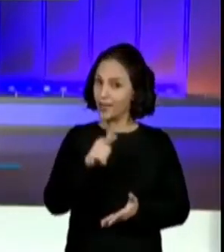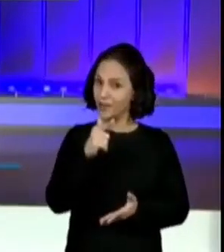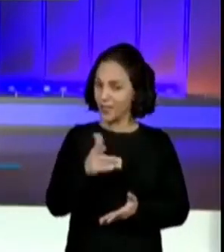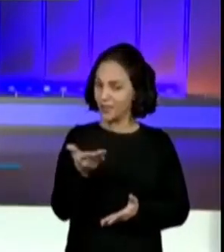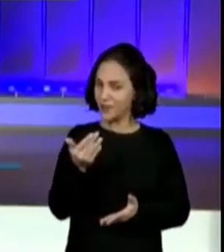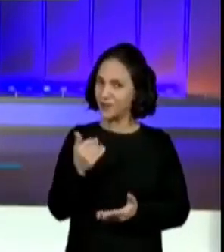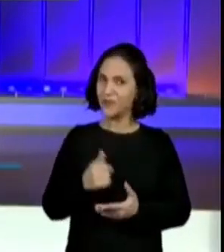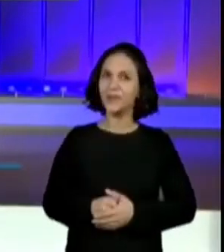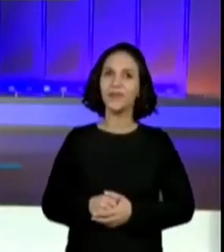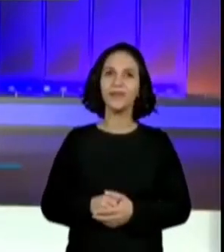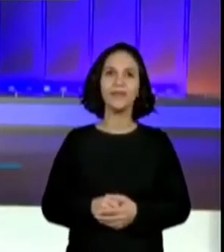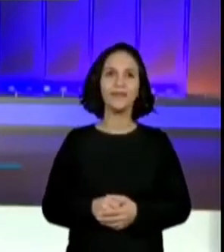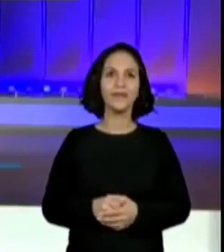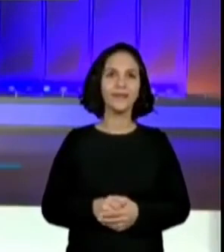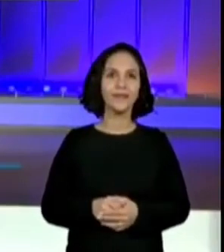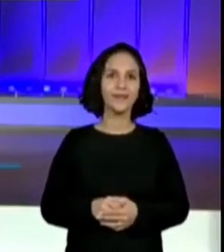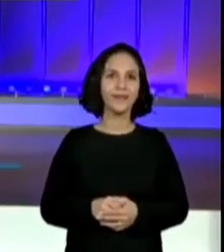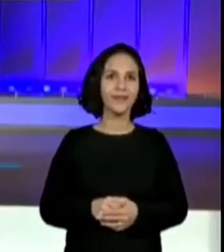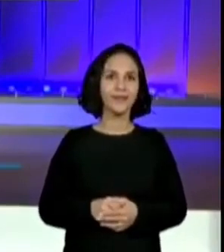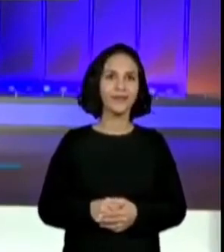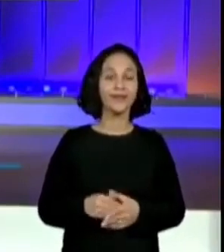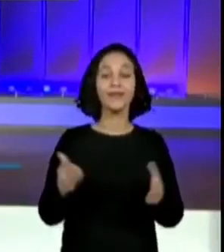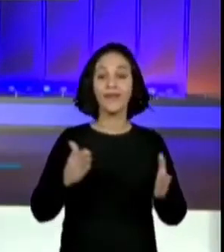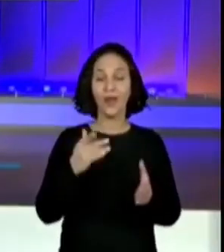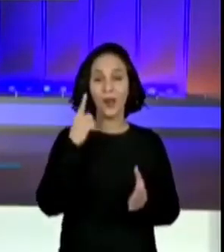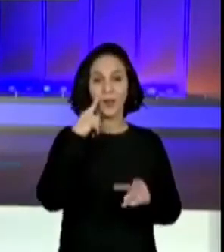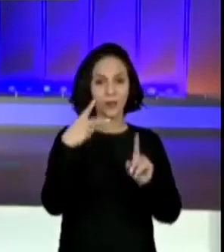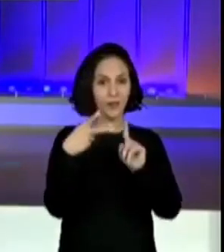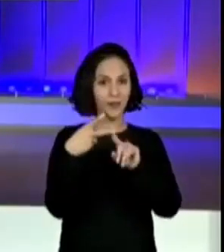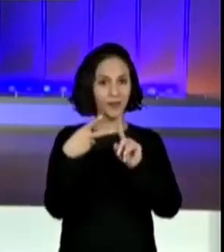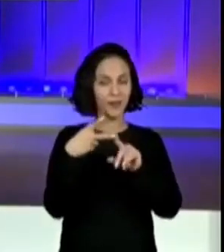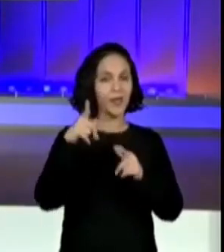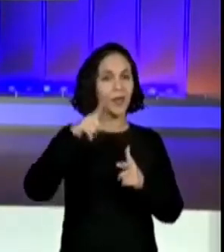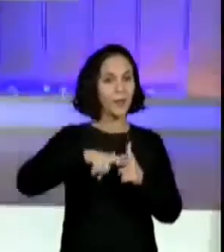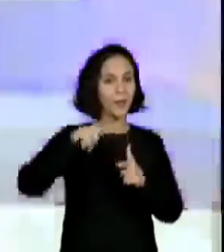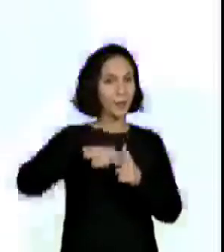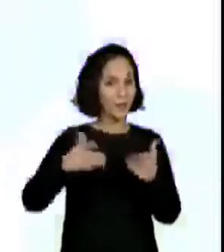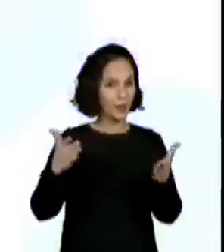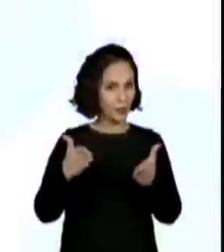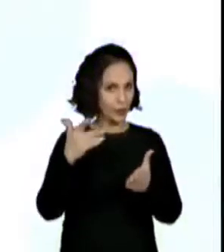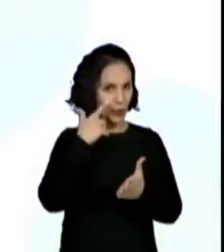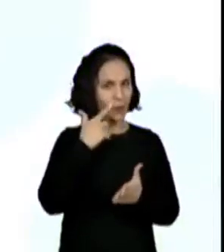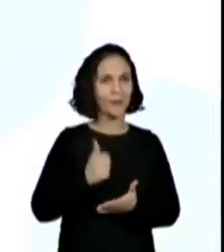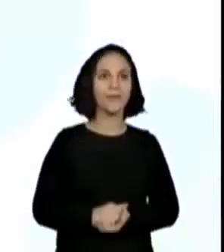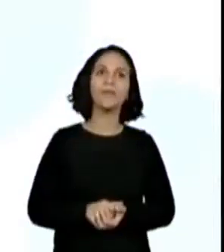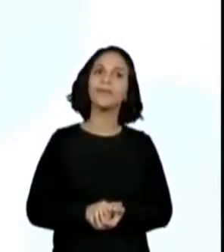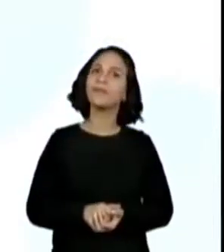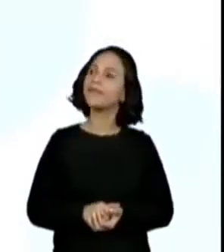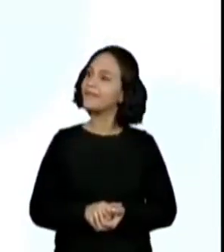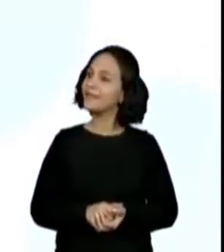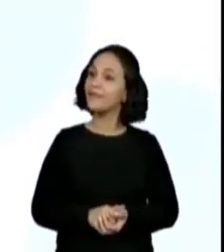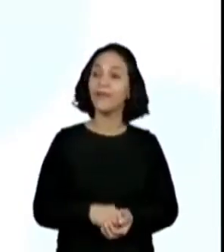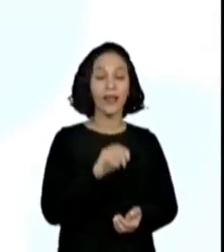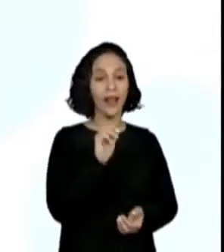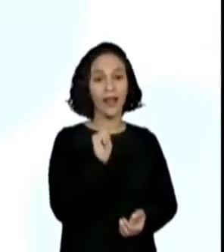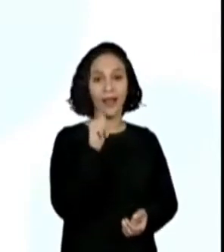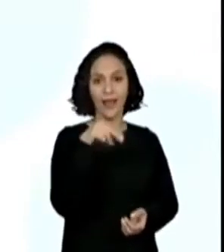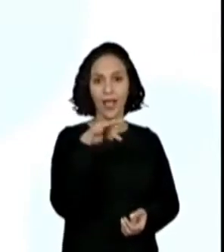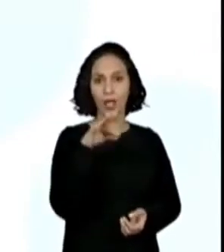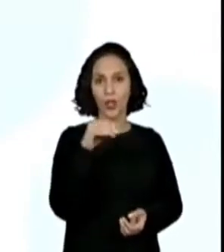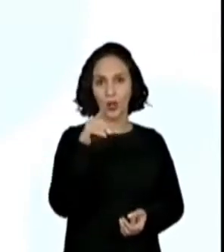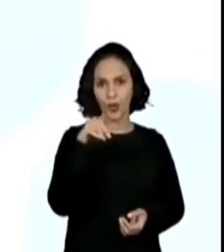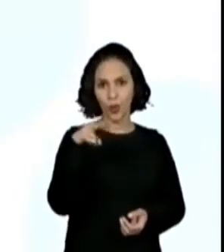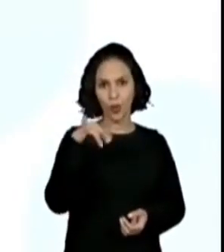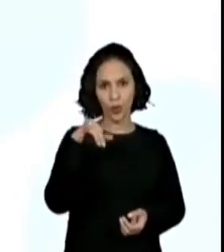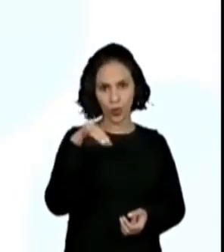vamos lá vamos a nossa segunda situação problema de hoje o Senor Antônio propôs que